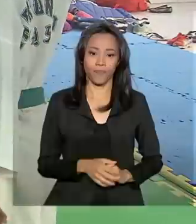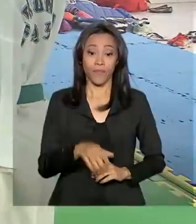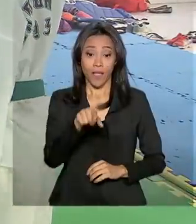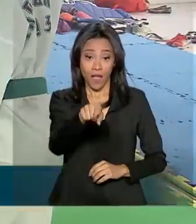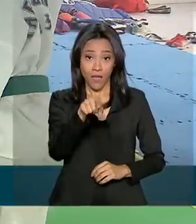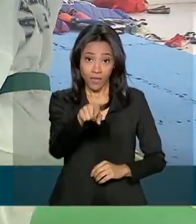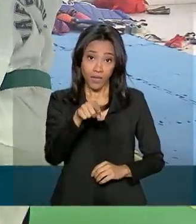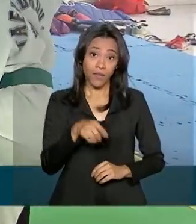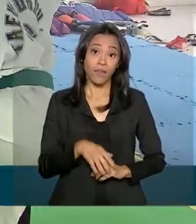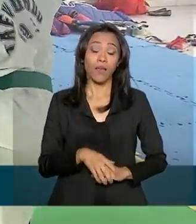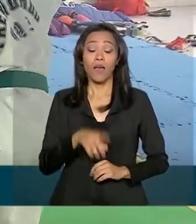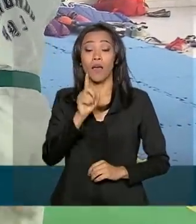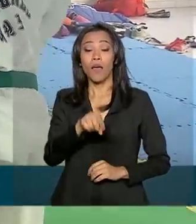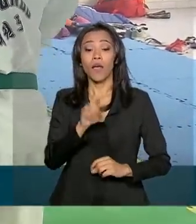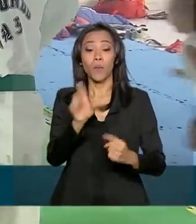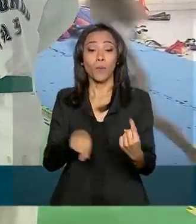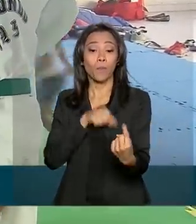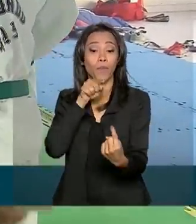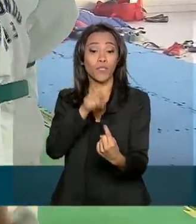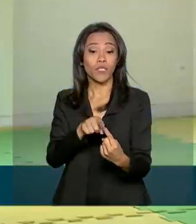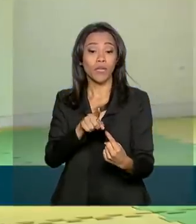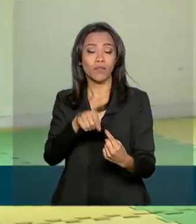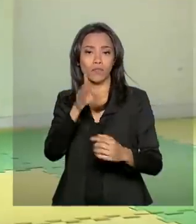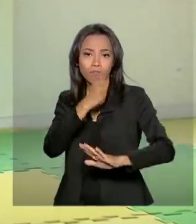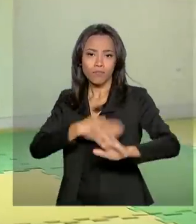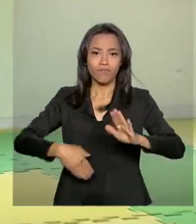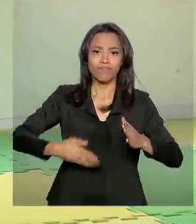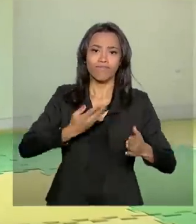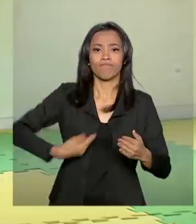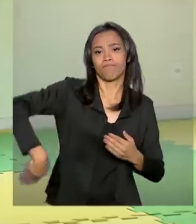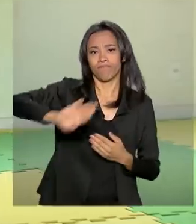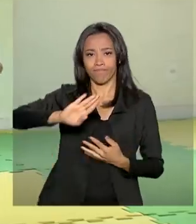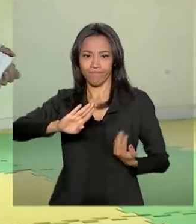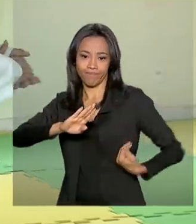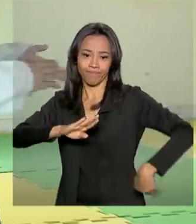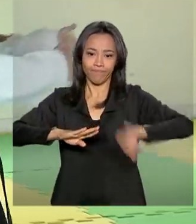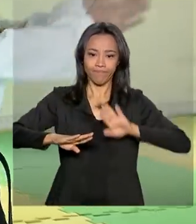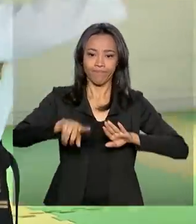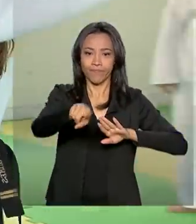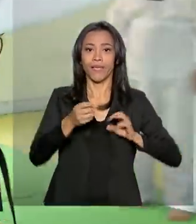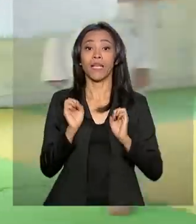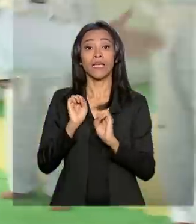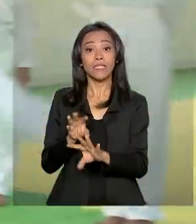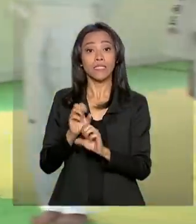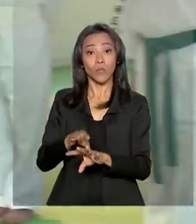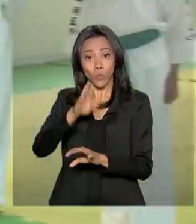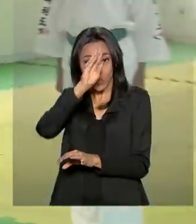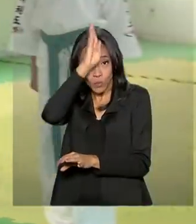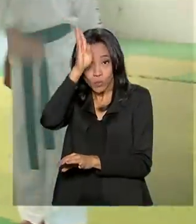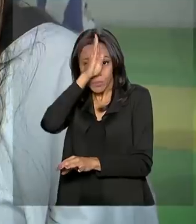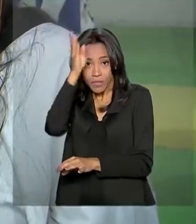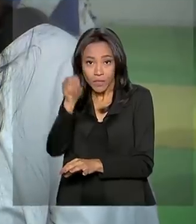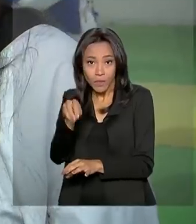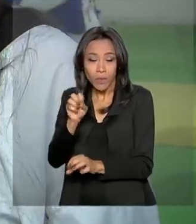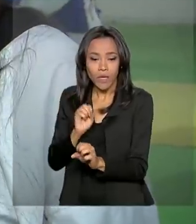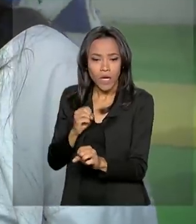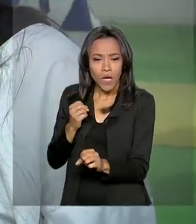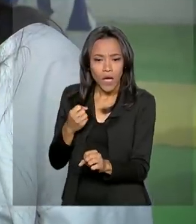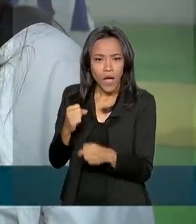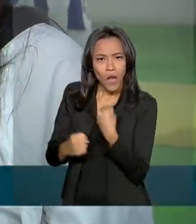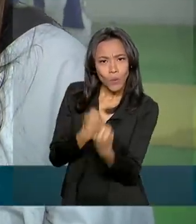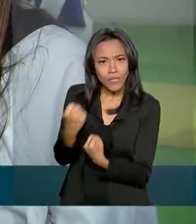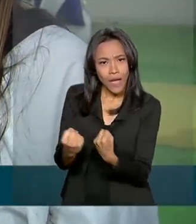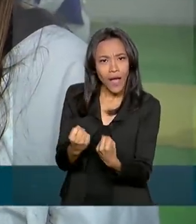se ligam pelo projeto Taekwondown, quando a professora Kátia começou a ensinar o sobrinho Pedro a lutar. Superação,